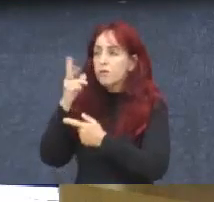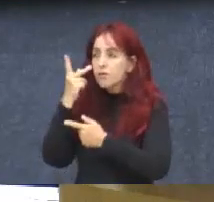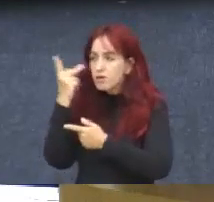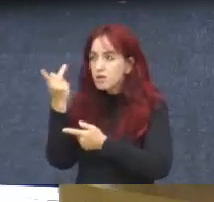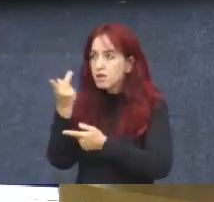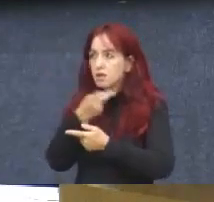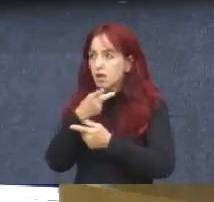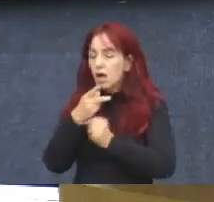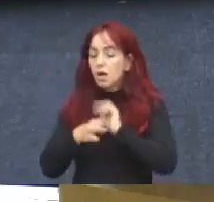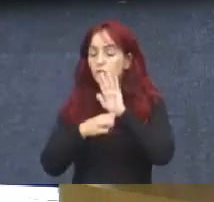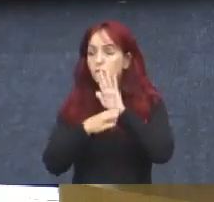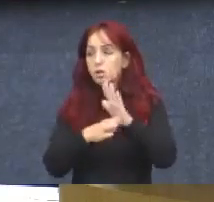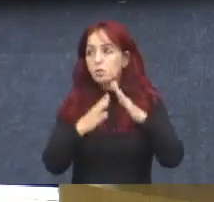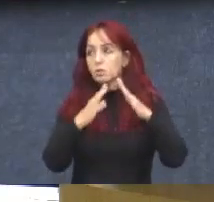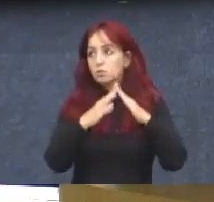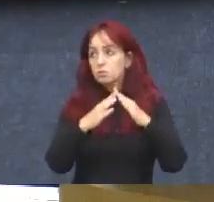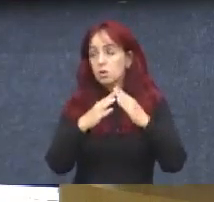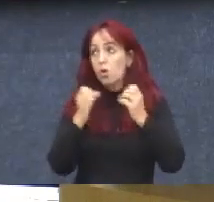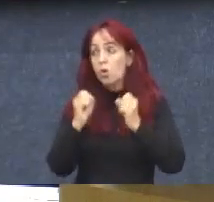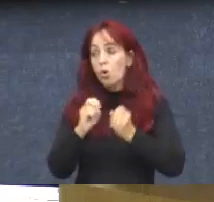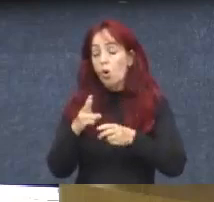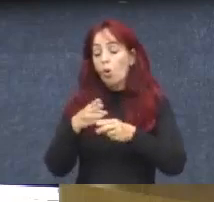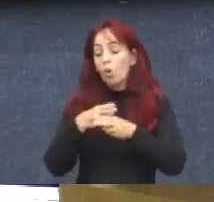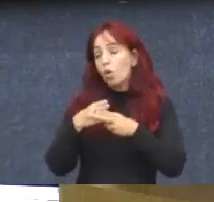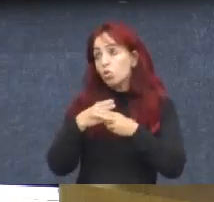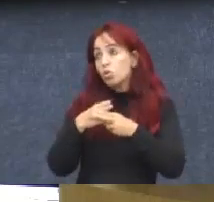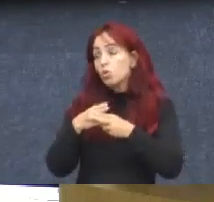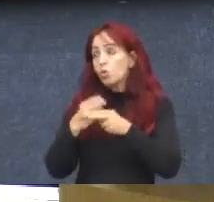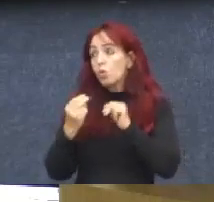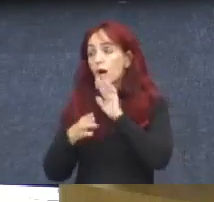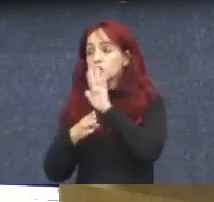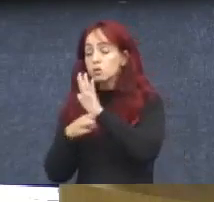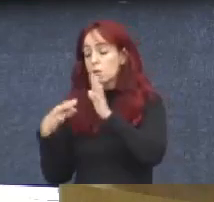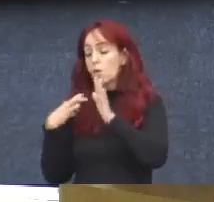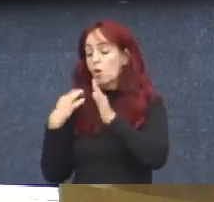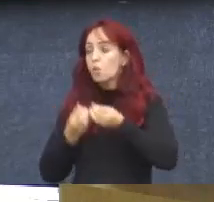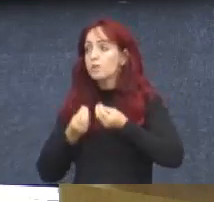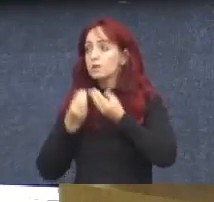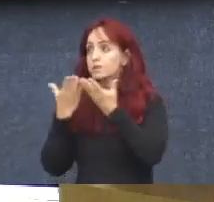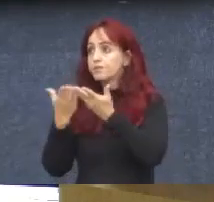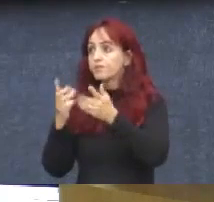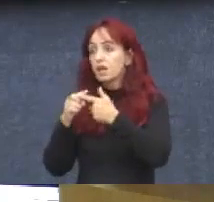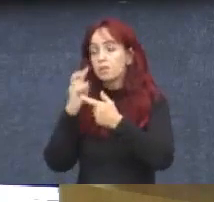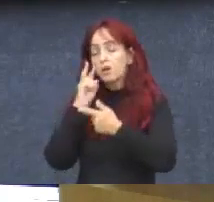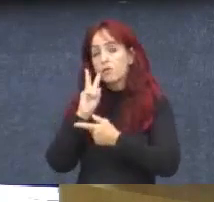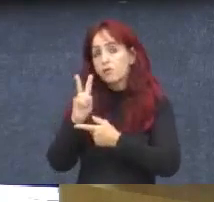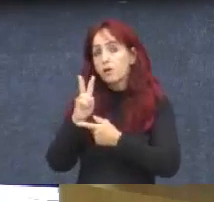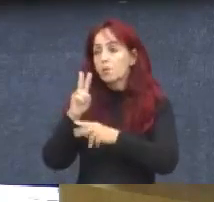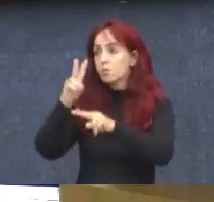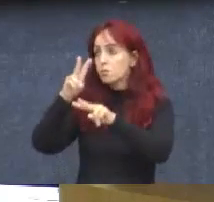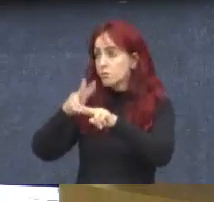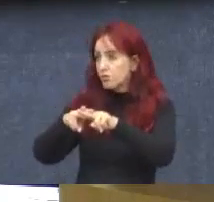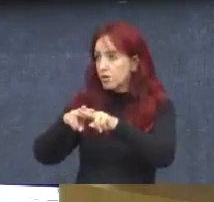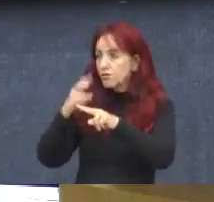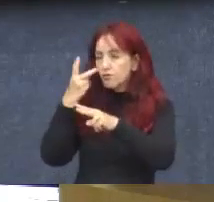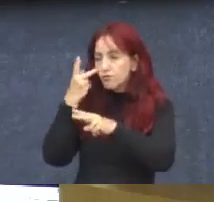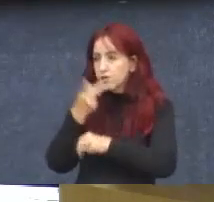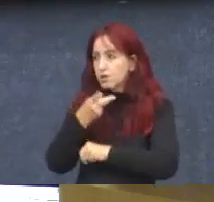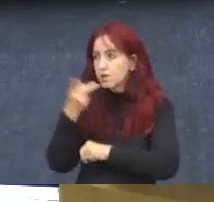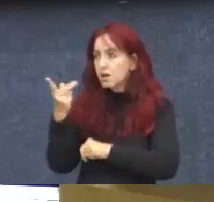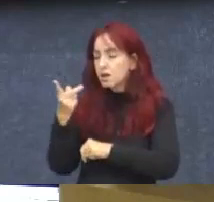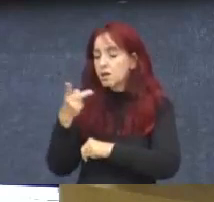hospedamos, ou nu, e te vestimos? E quando te vimos enfermo, ou na prisão, e fomos ver-te?